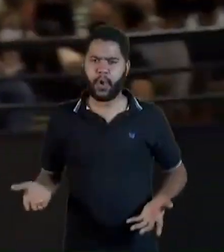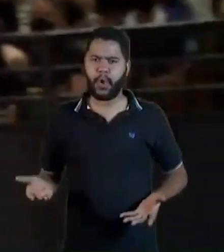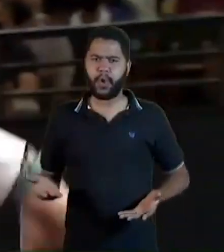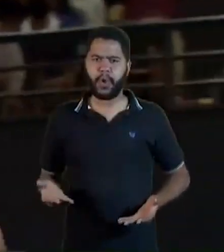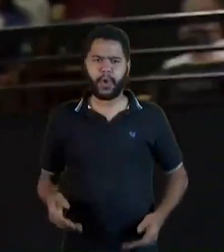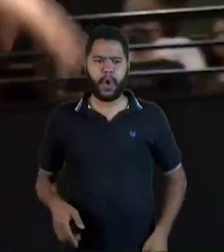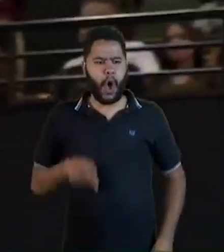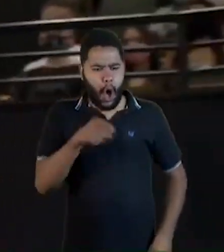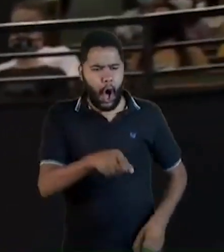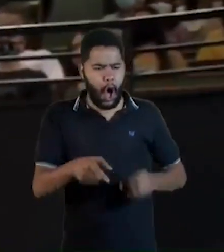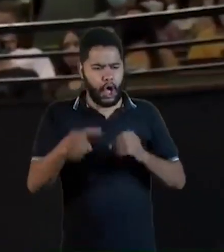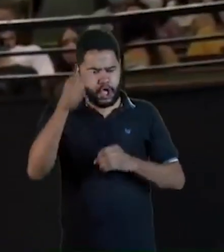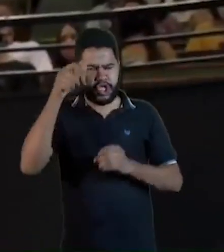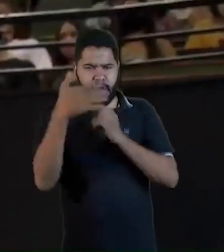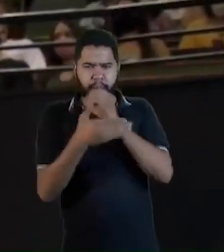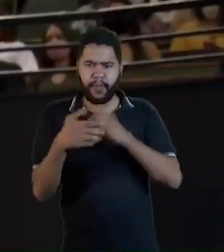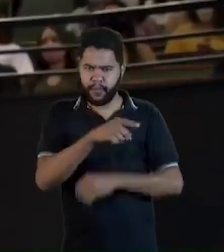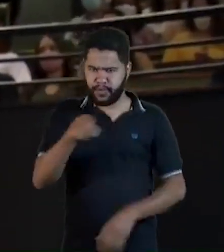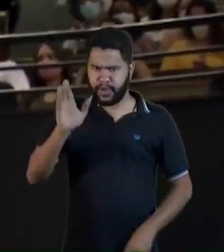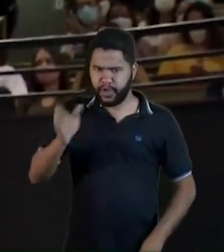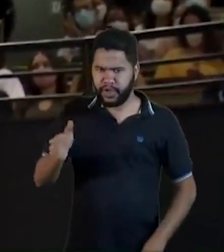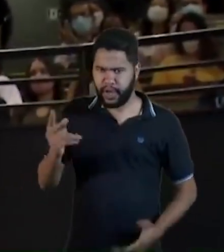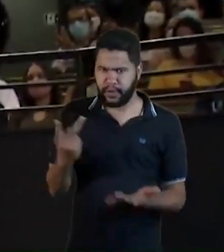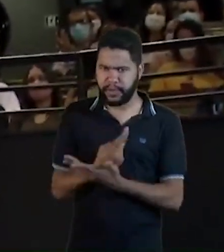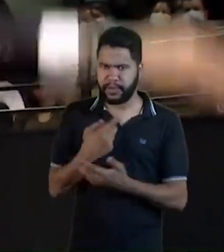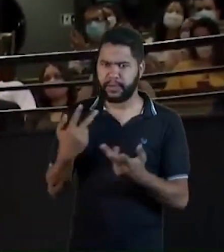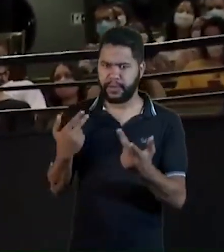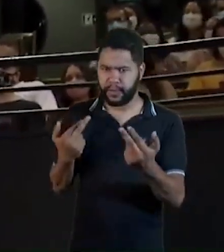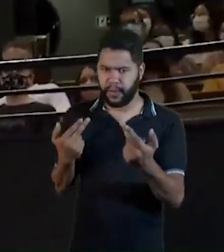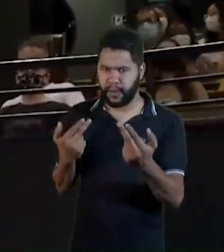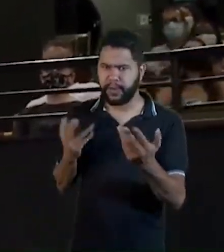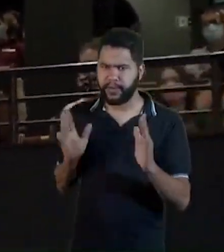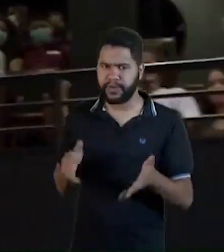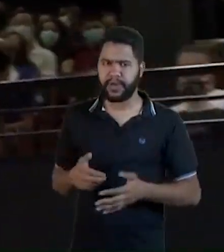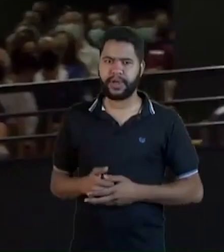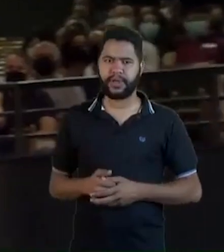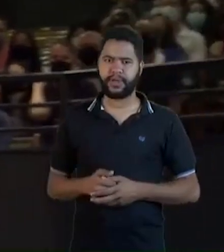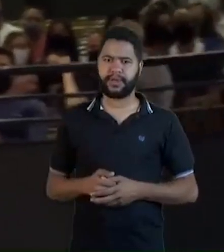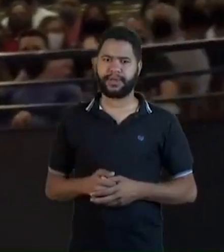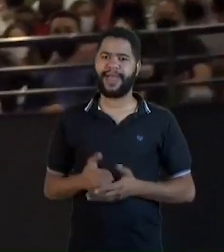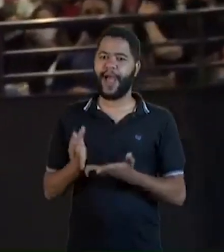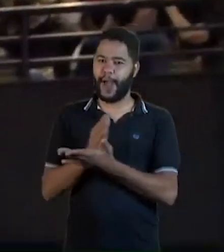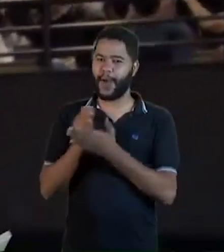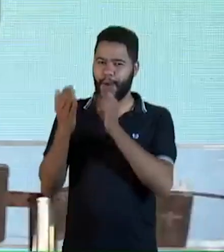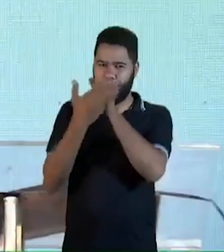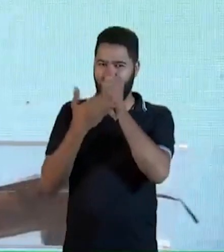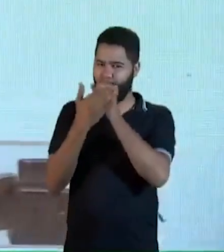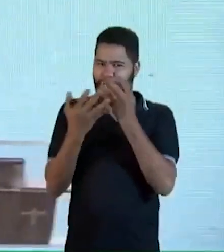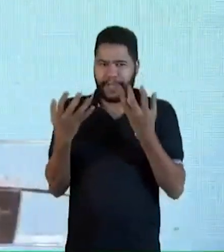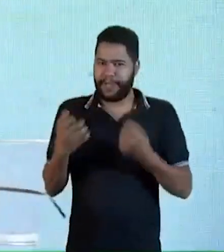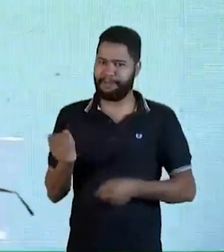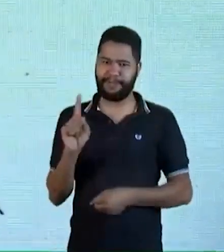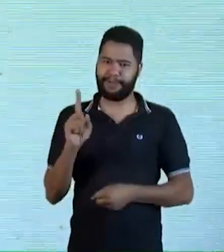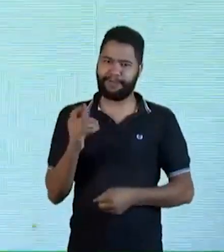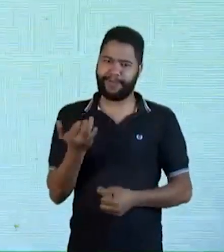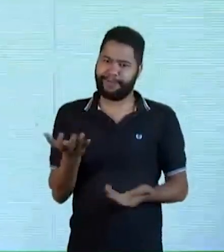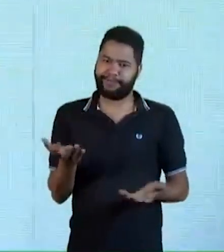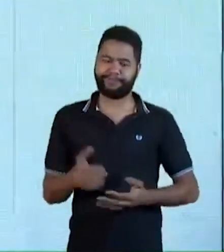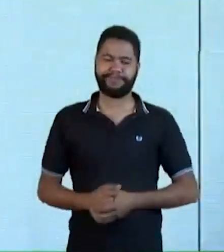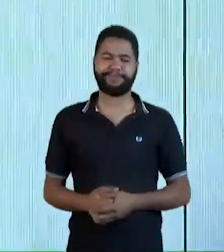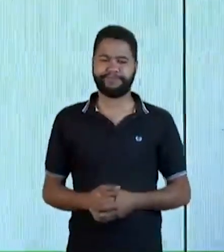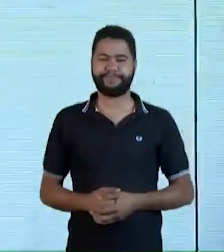os poderes coisa e pouco Quem foi chamada de vídeo por aqui E aí o meu caso Portinho também que não admite